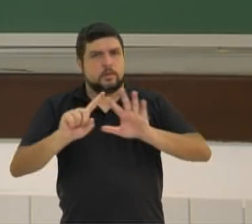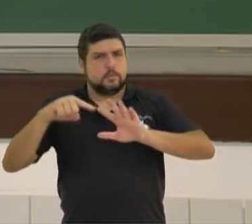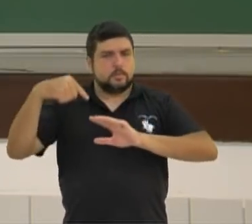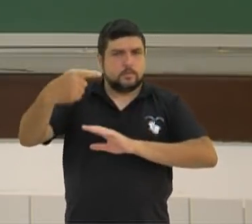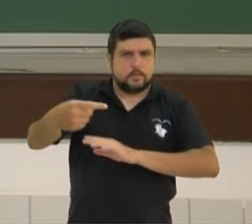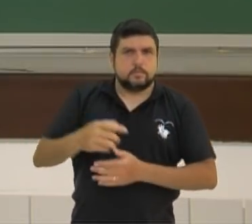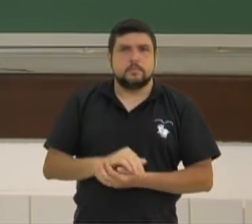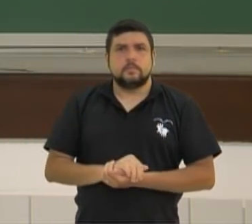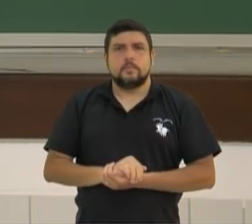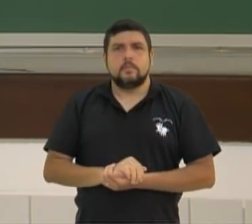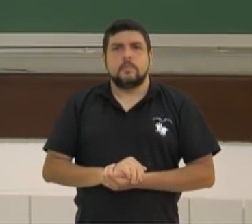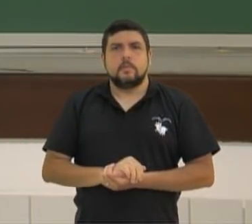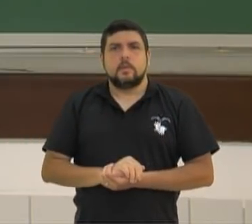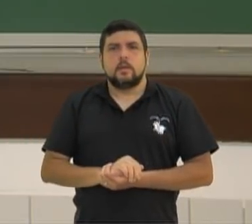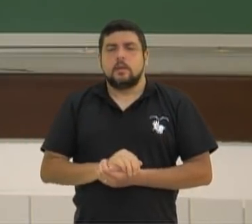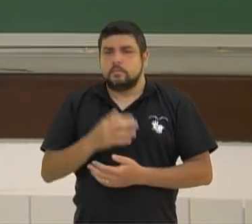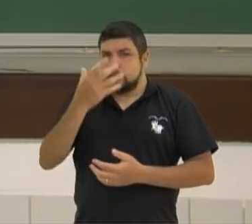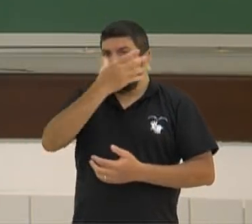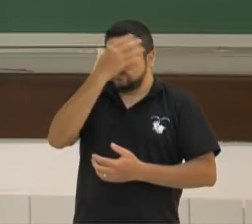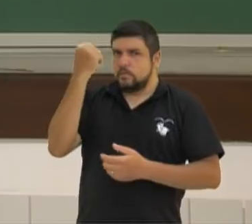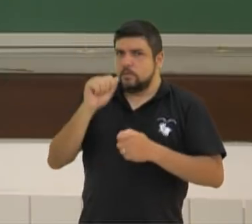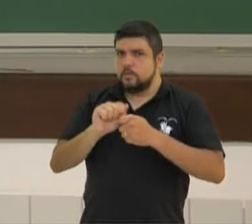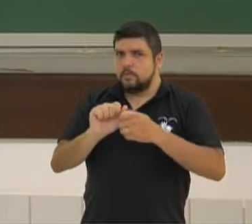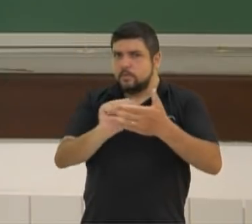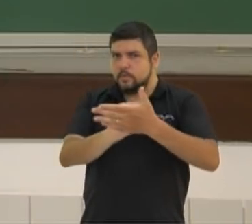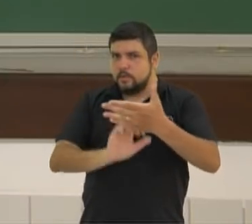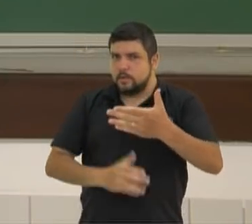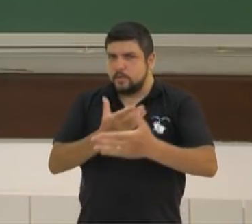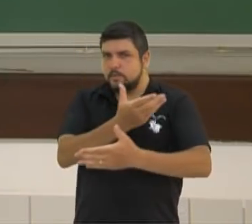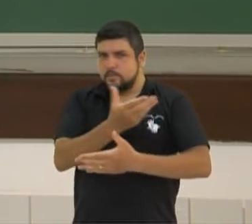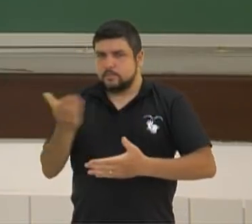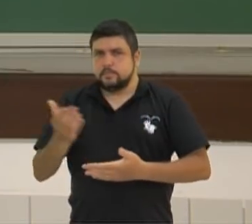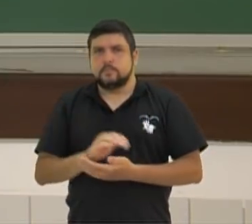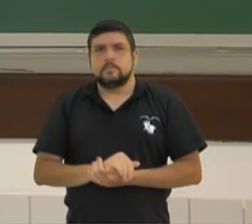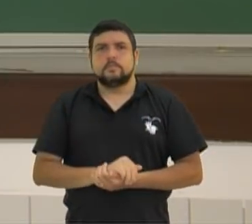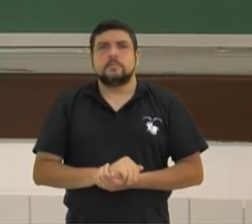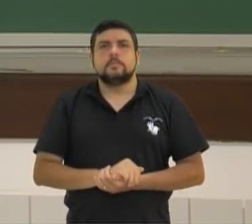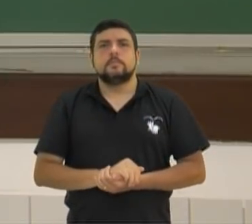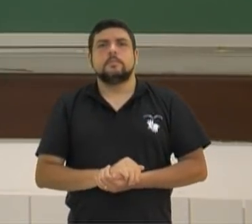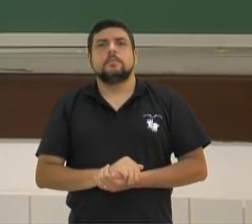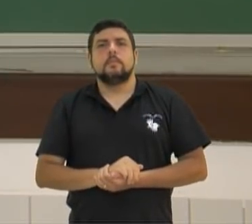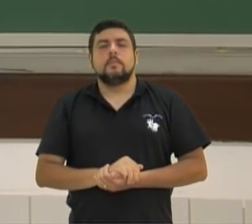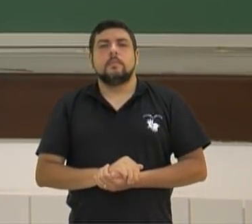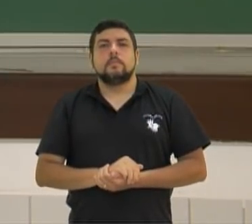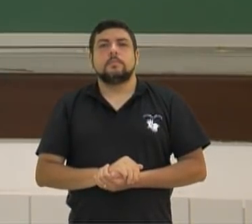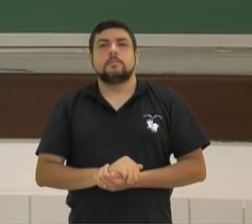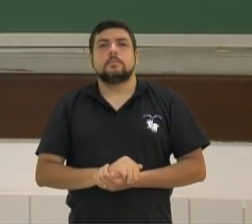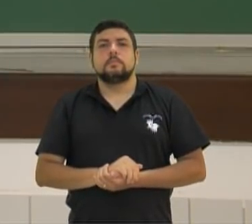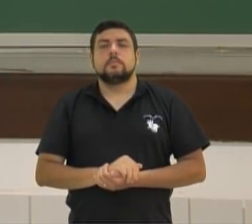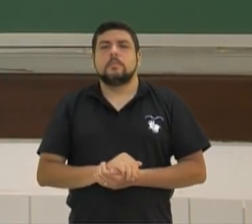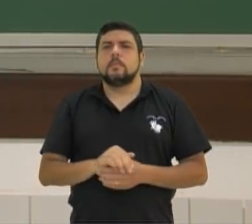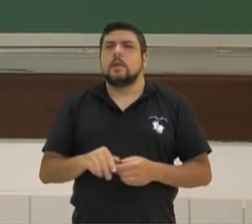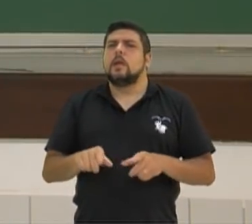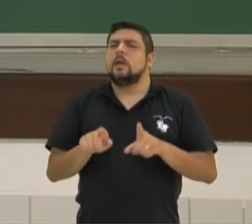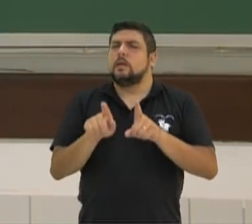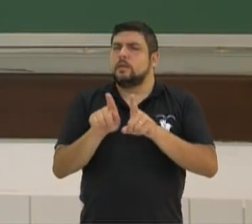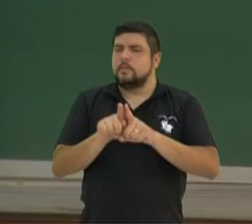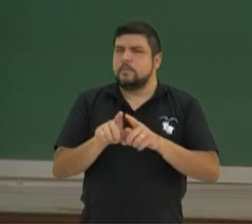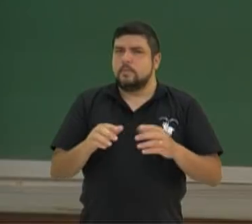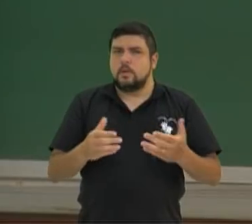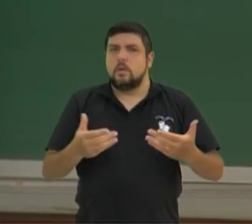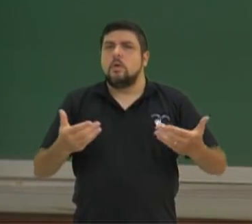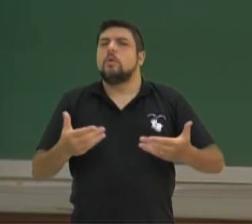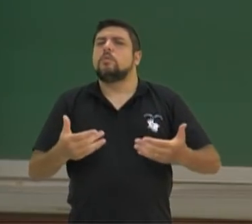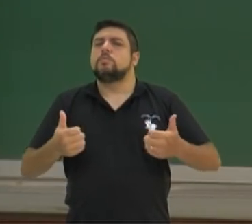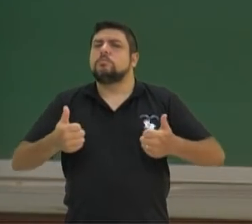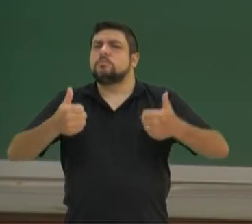não esqueçam de fazer as atividades de vocês. E também a teacher quer dizer que nós vamos